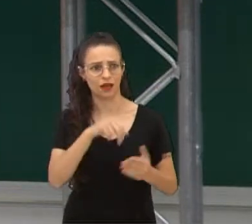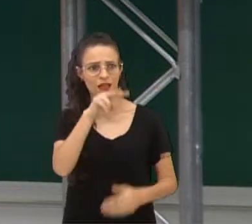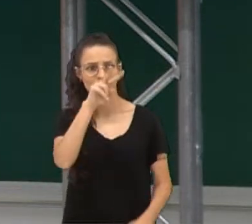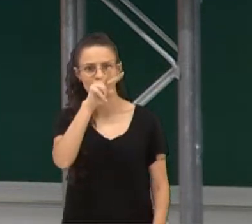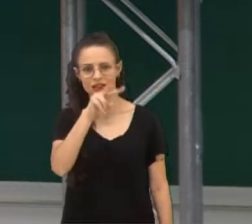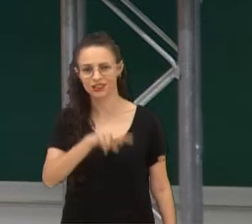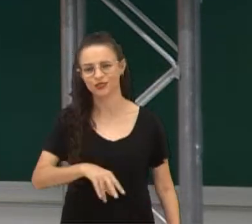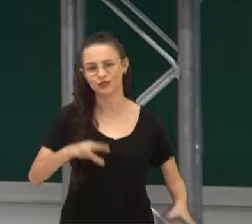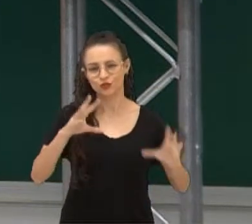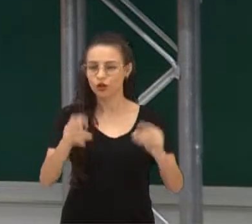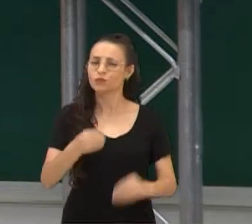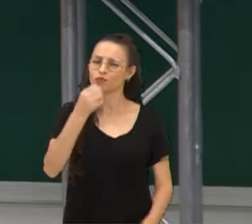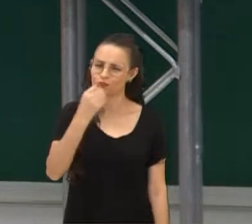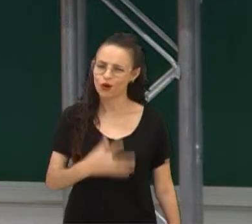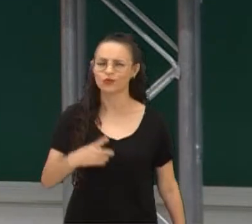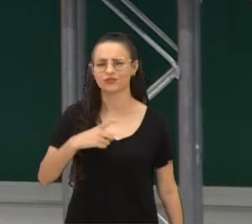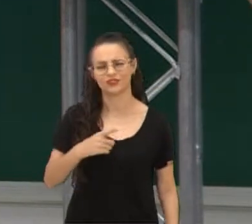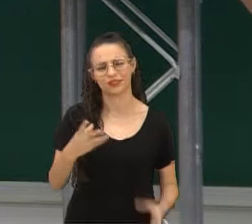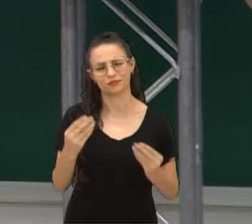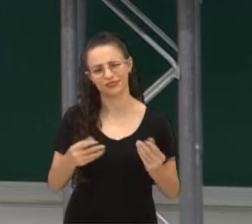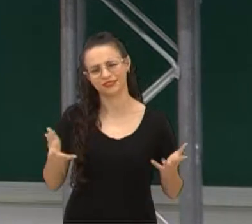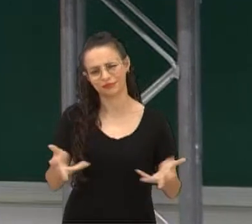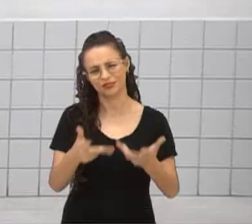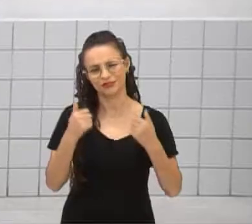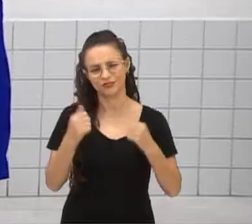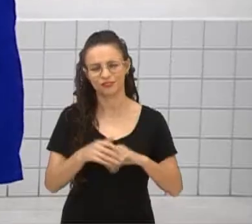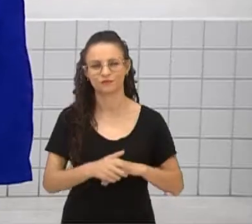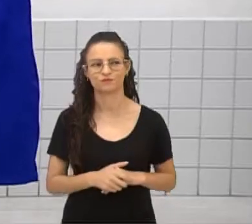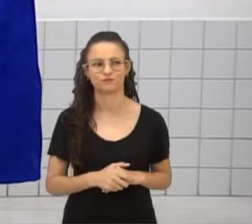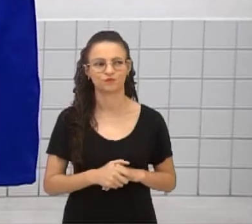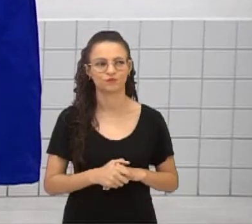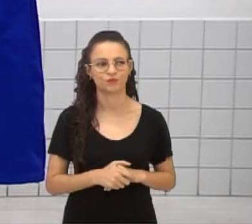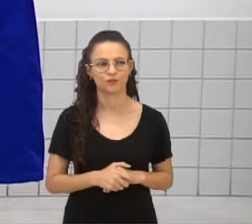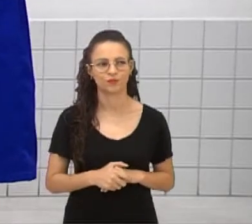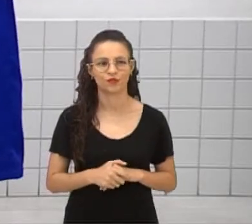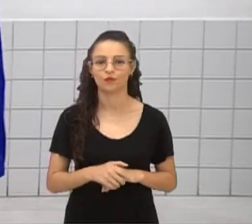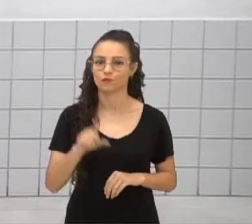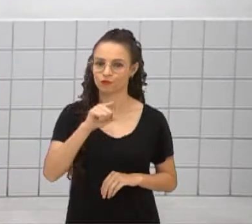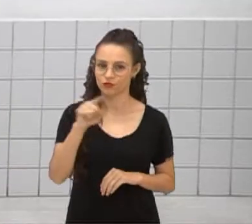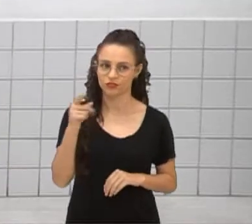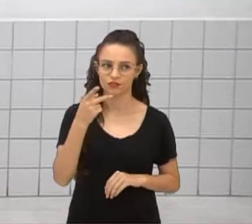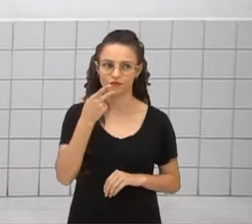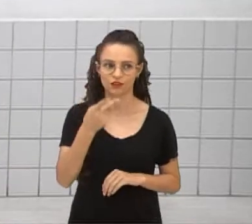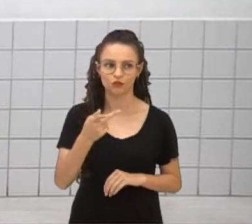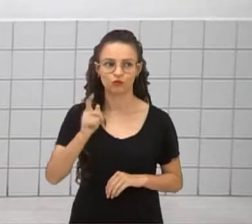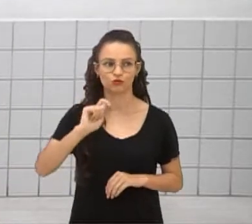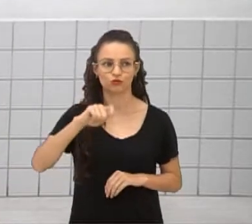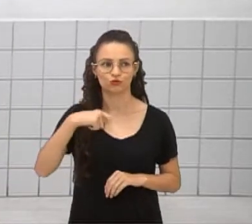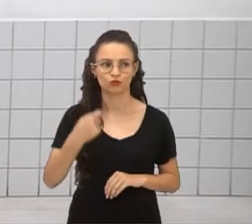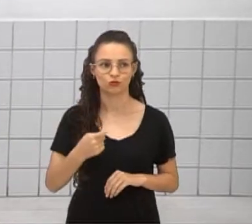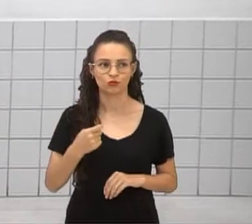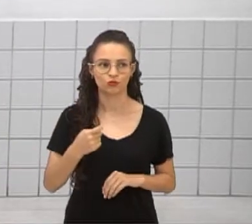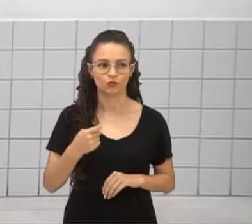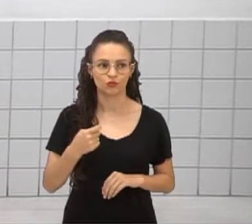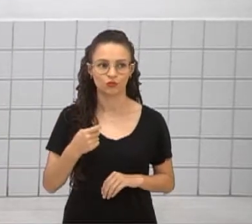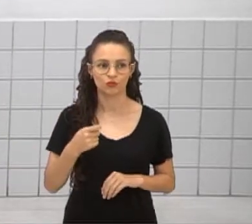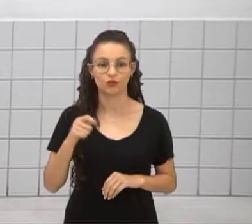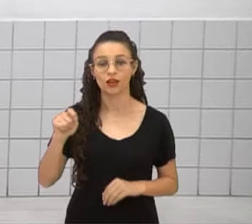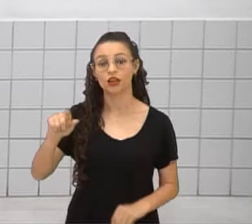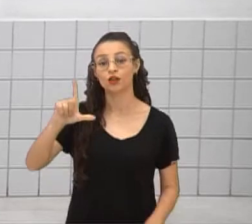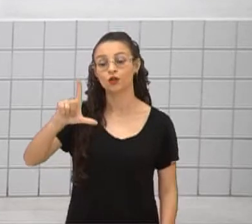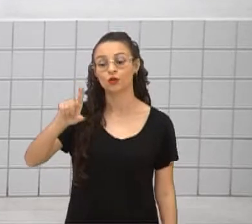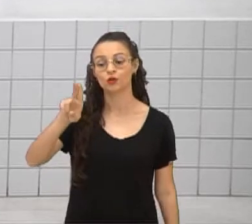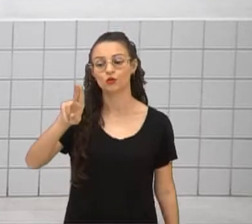Que bom que tem bastante recadinhos maravilhosos aqui você falou sobre o Lúcia baixos tá eu trabalhei dessa